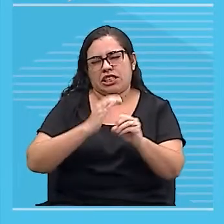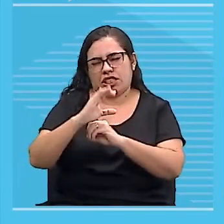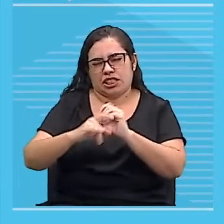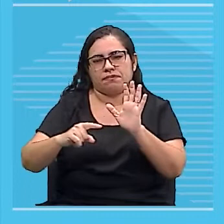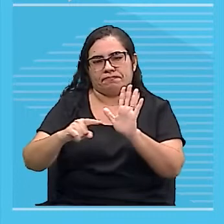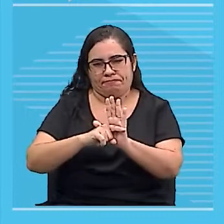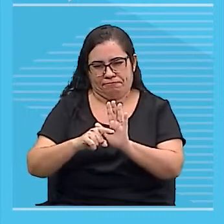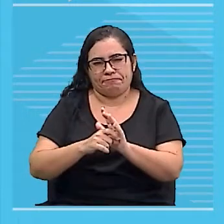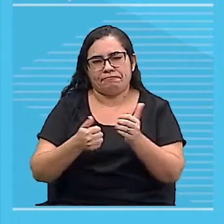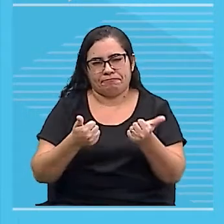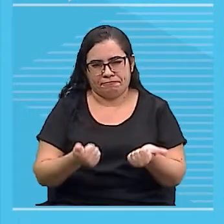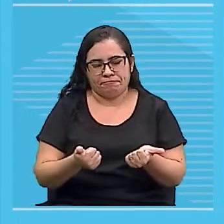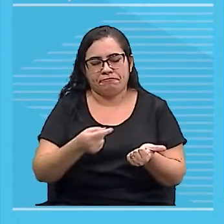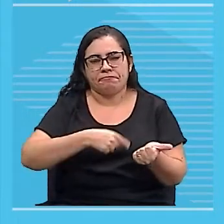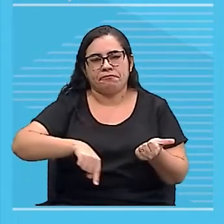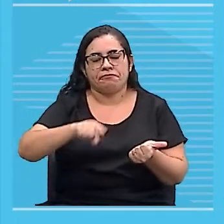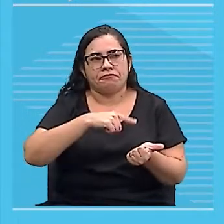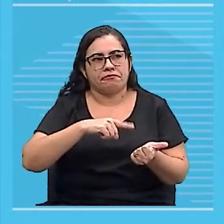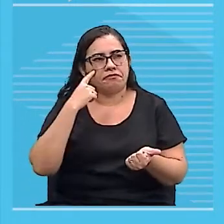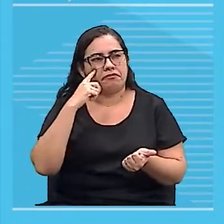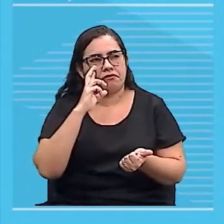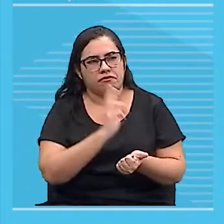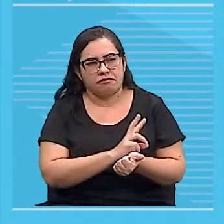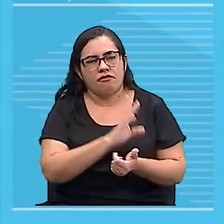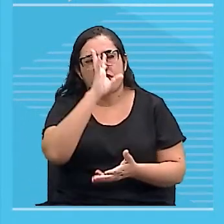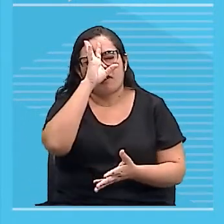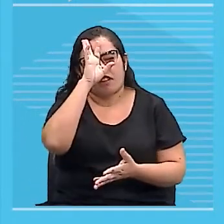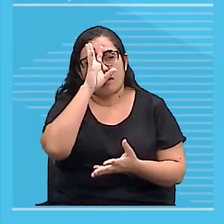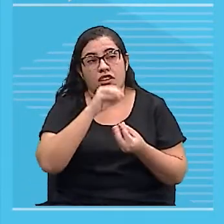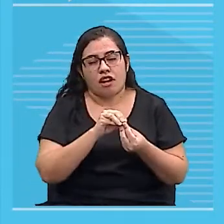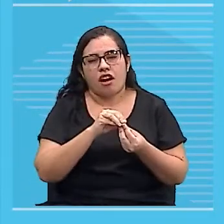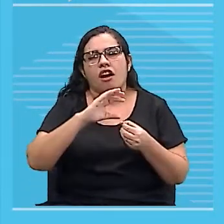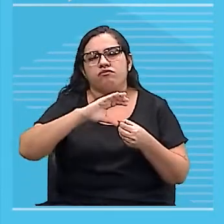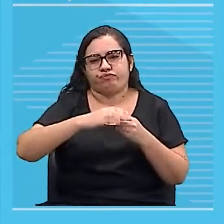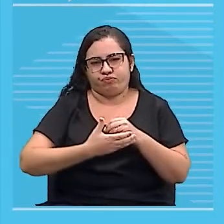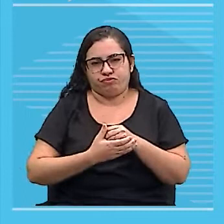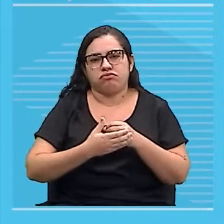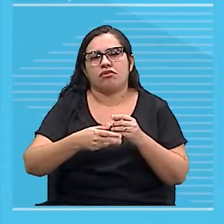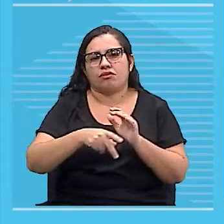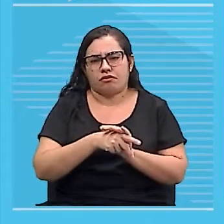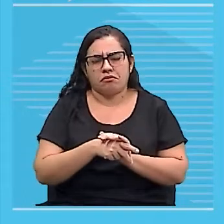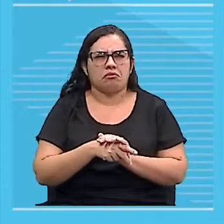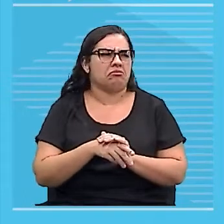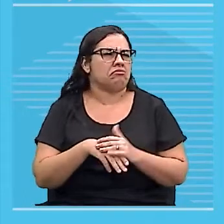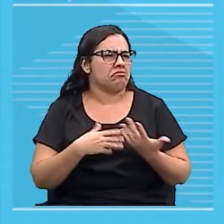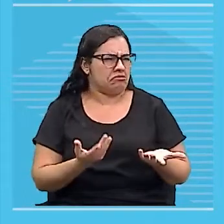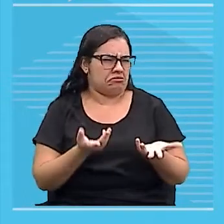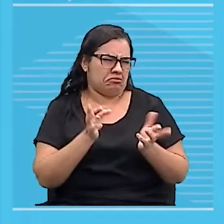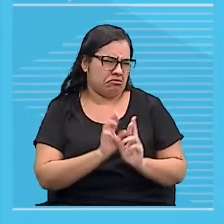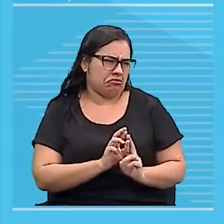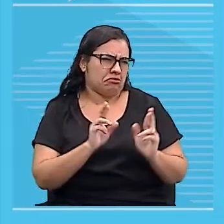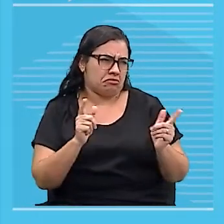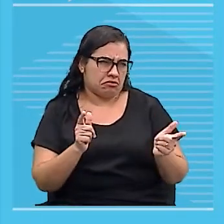bom? Então, a gente sempre tem essa configuração para um capacitor. Ah, professor, é uma diferença